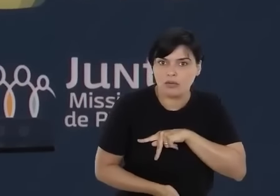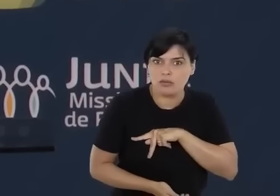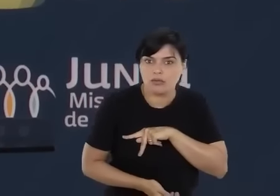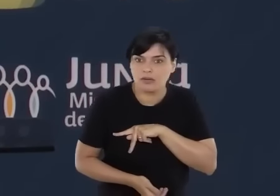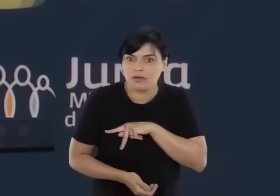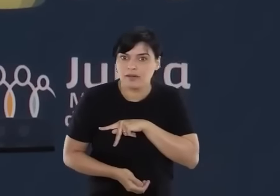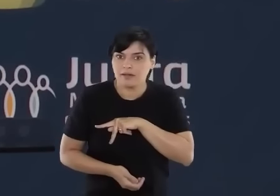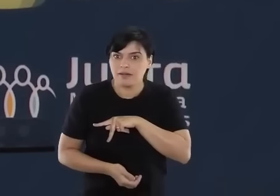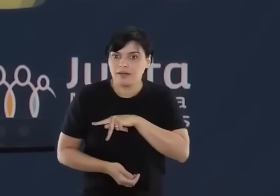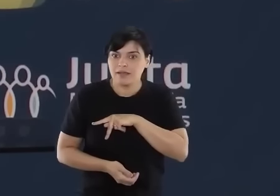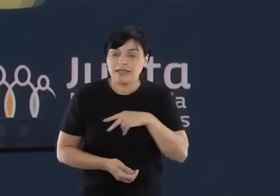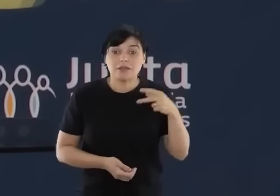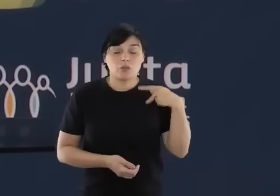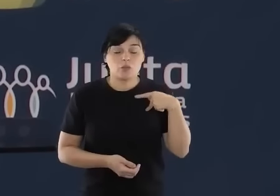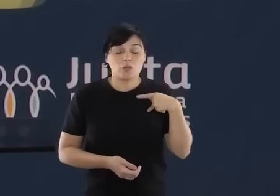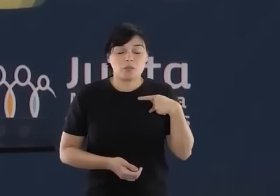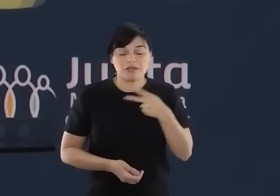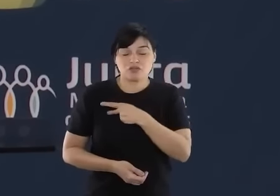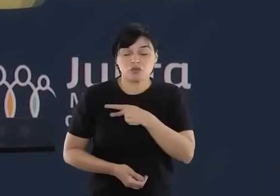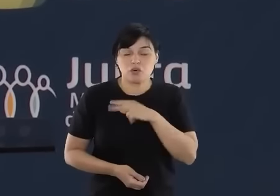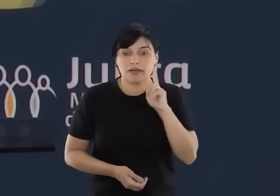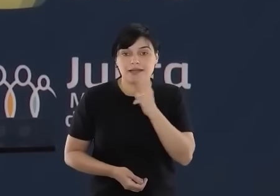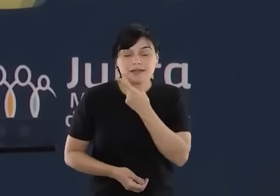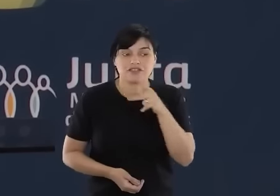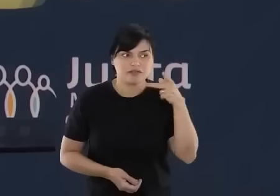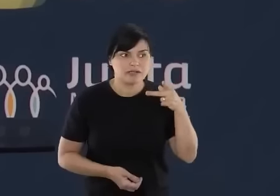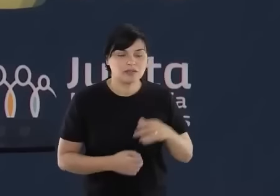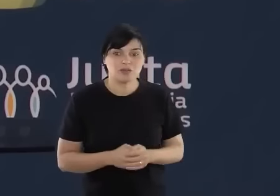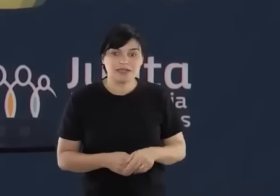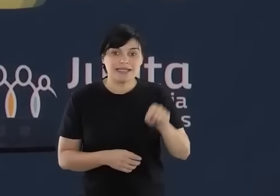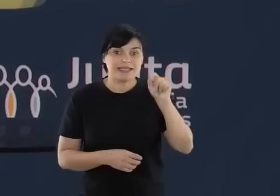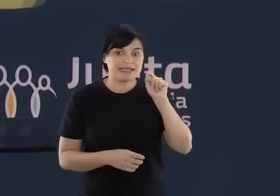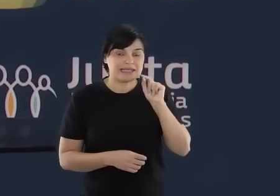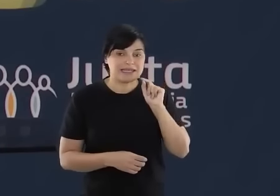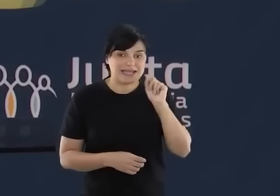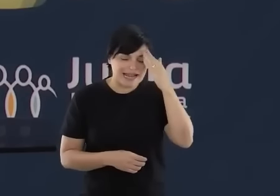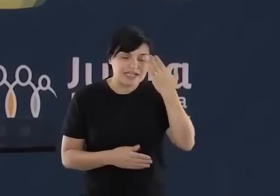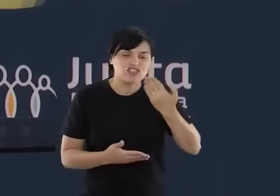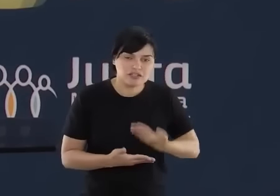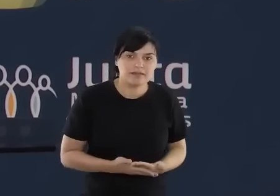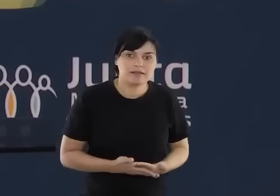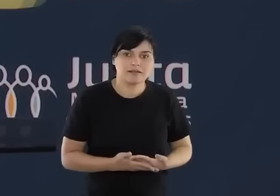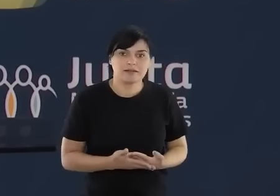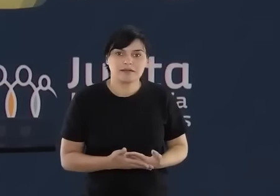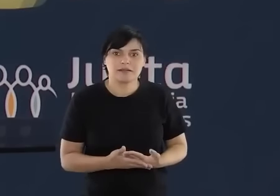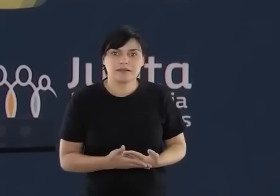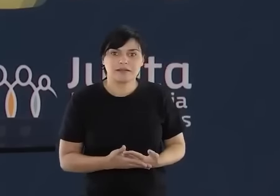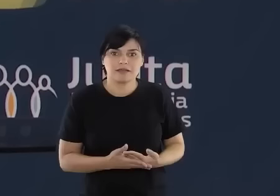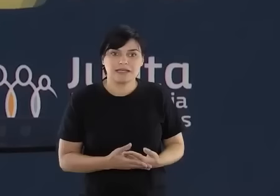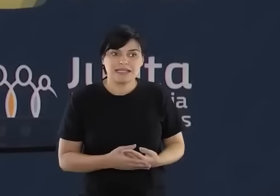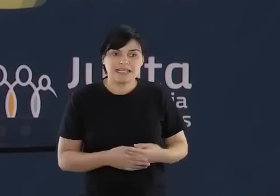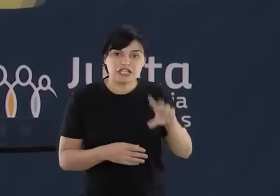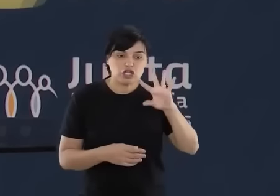pregada com zelo com fidelidade Na Unção Do Espírito Santo o próprio Espírito Santo vai operar vai tirar a venda dos